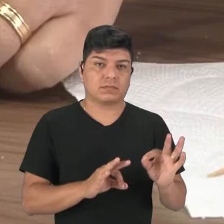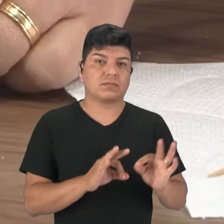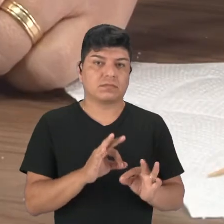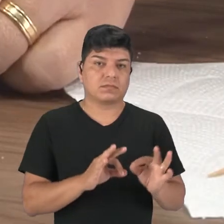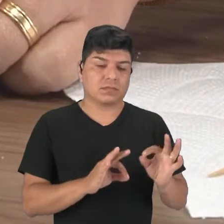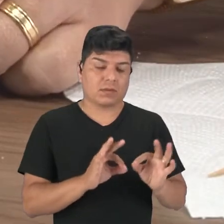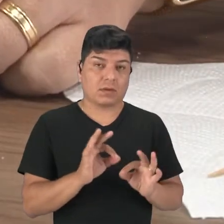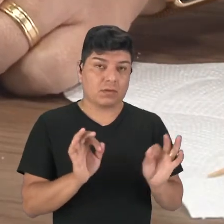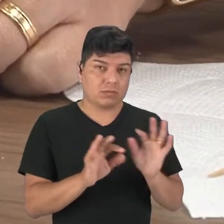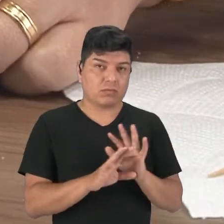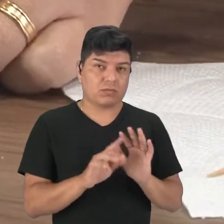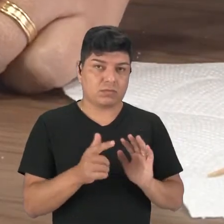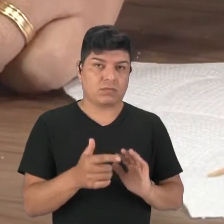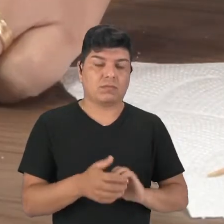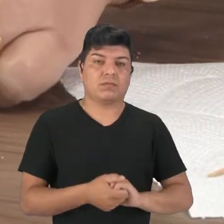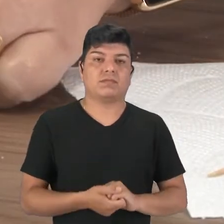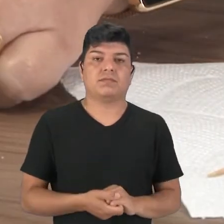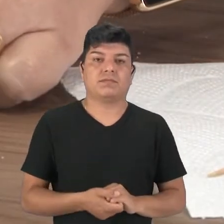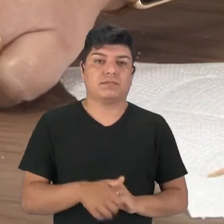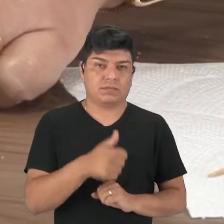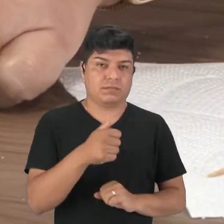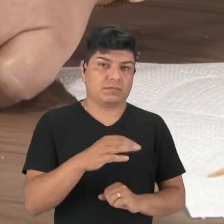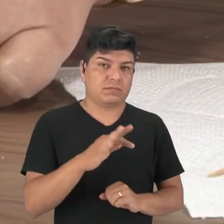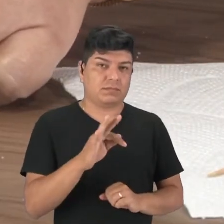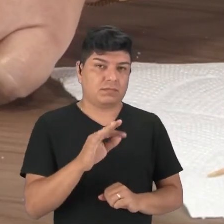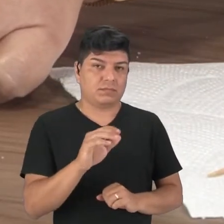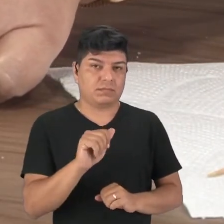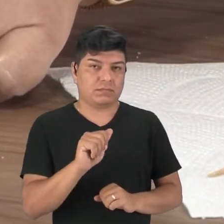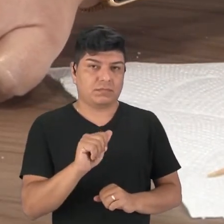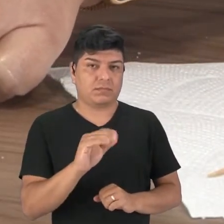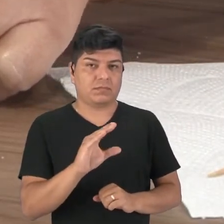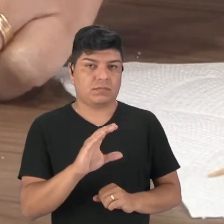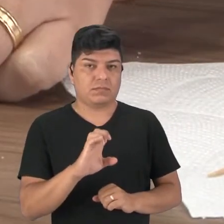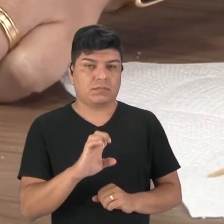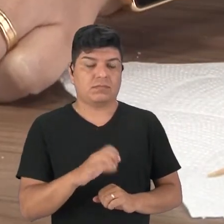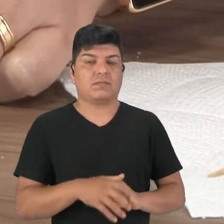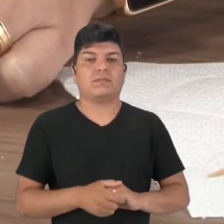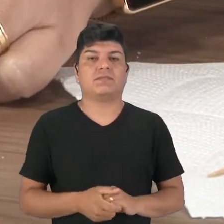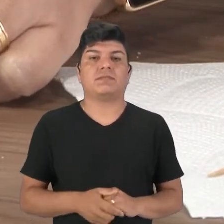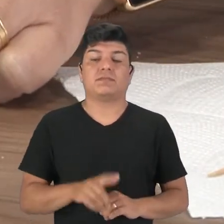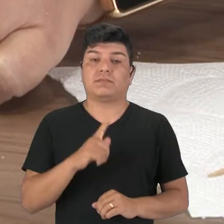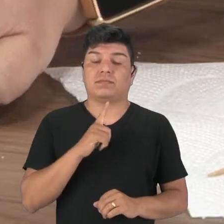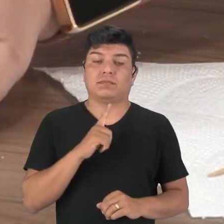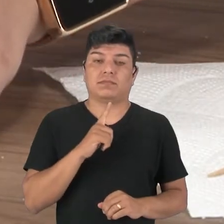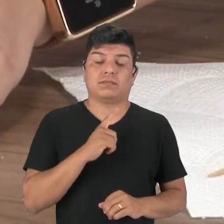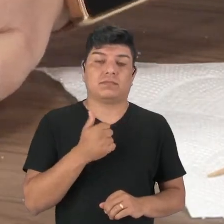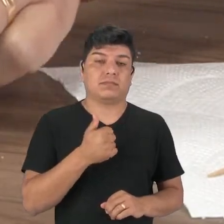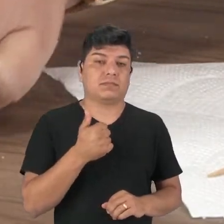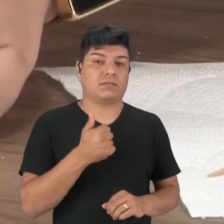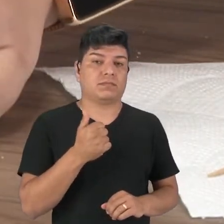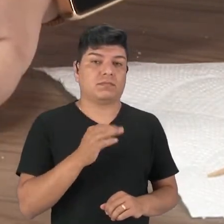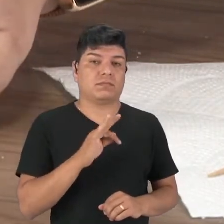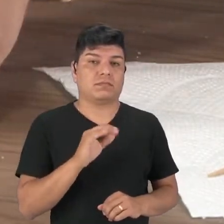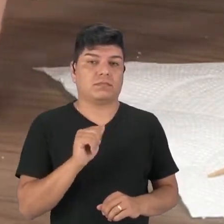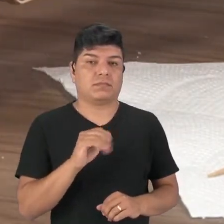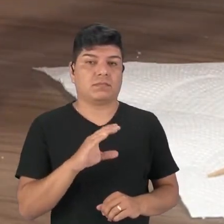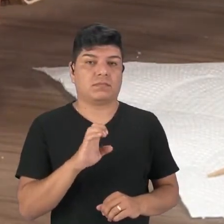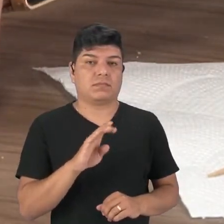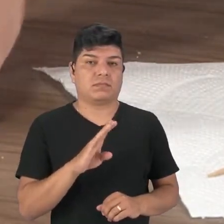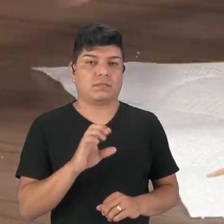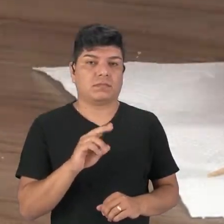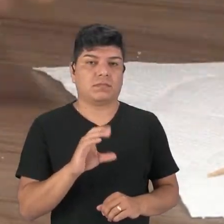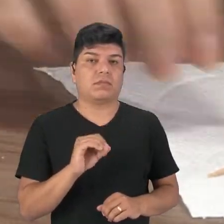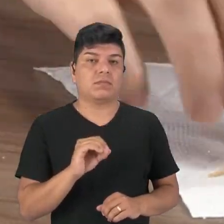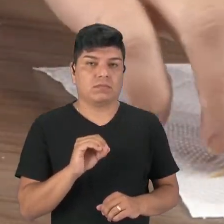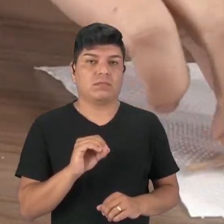Estamos montando a primeira face. Então, aqui eu tenho a primeira face desse cubo,